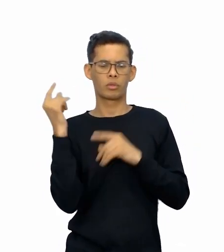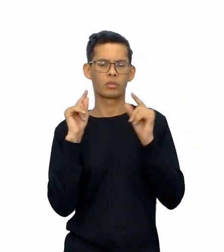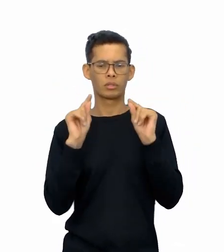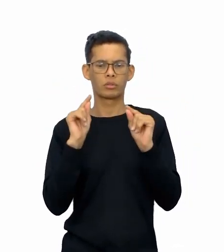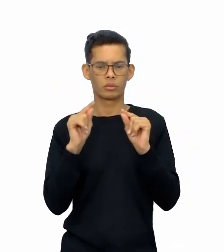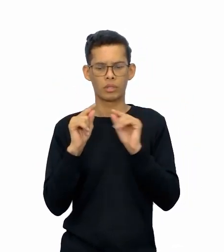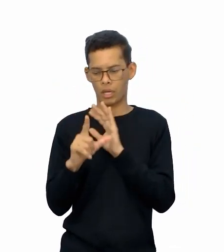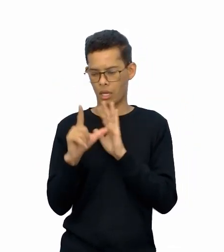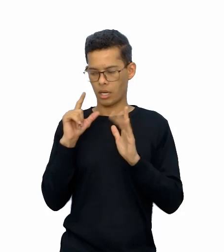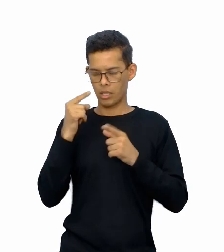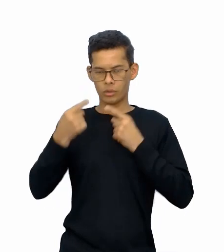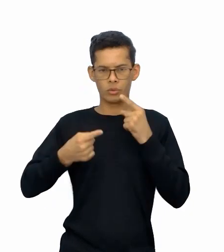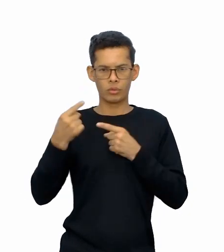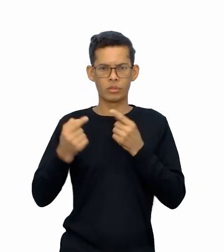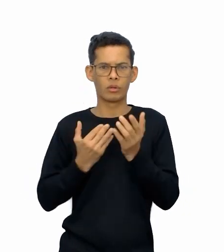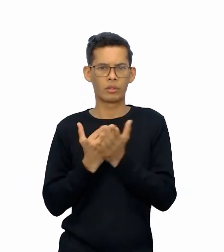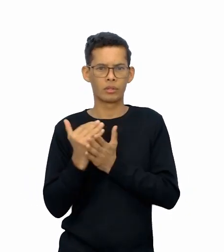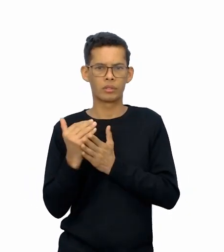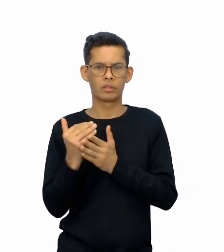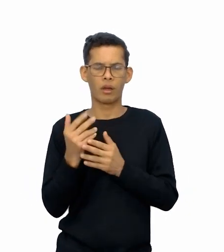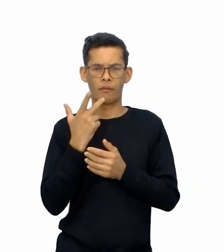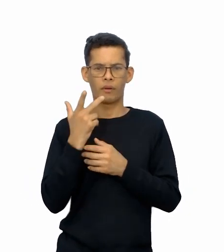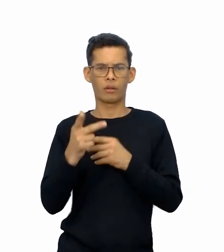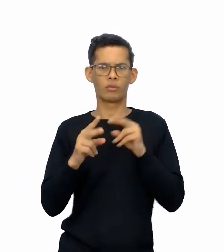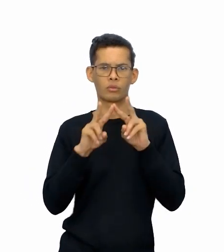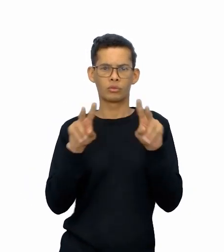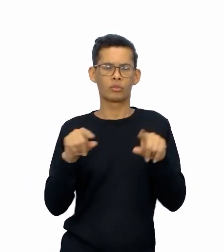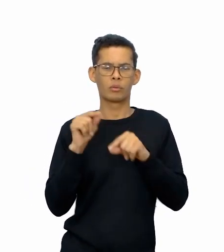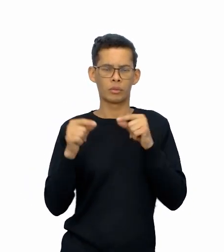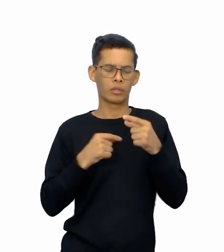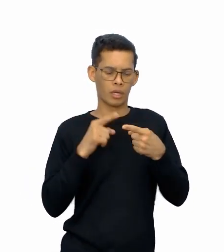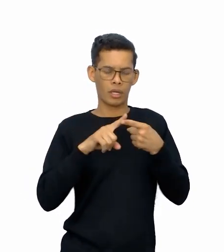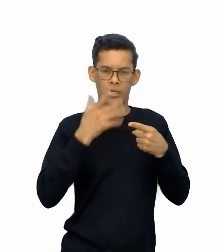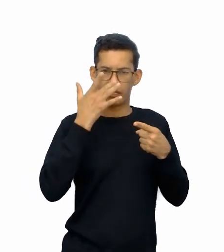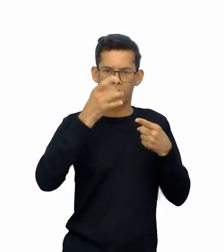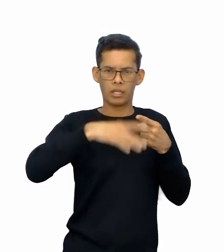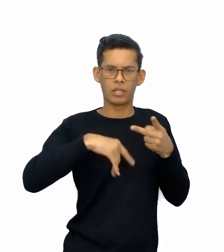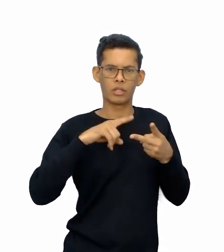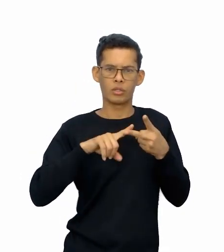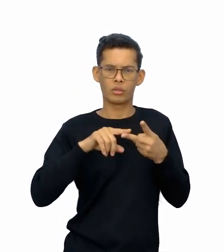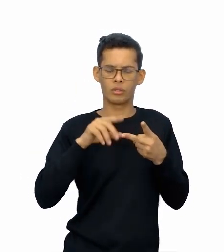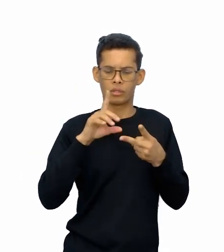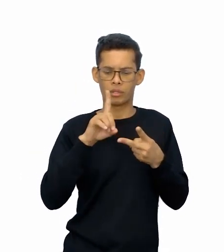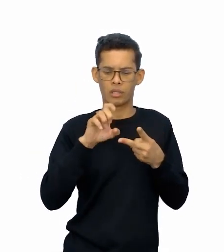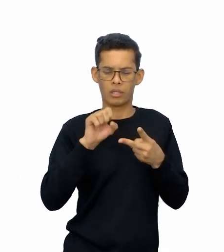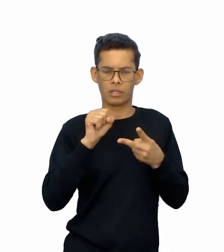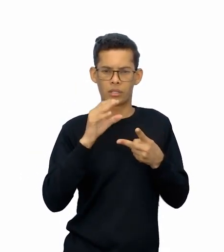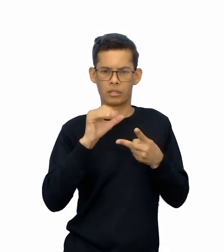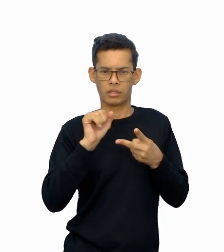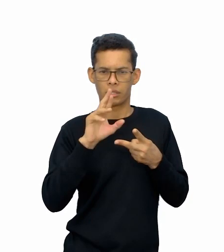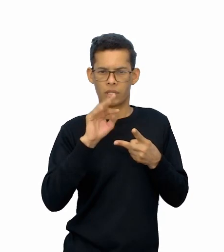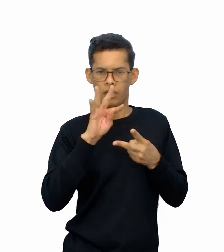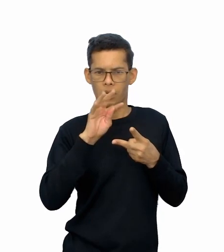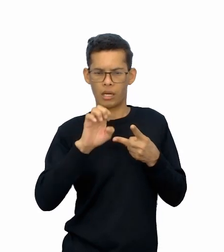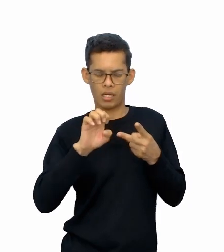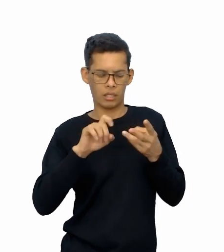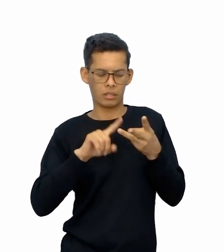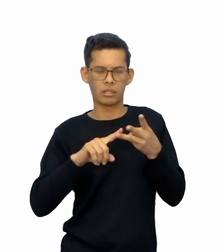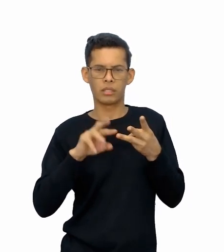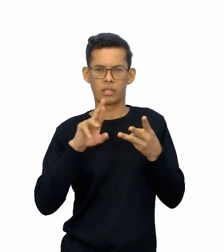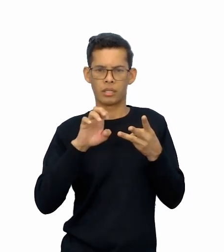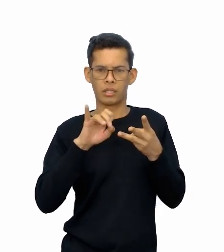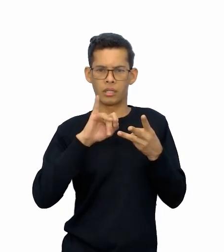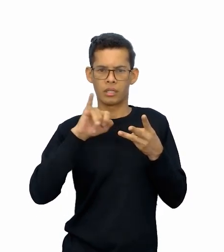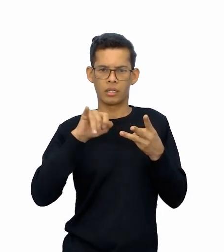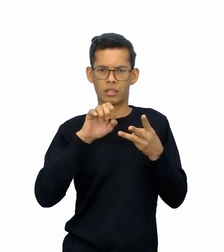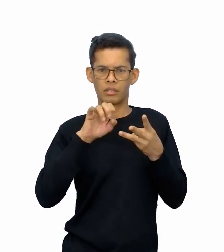discussões iniciais que a gente falou dos descartes, dos rejeitos, e posteriormente também divulgar os resultados dessa pesquisa, né?